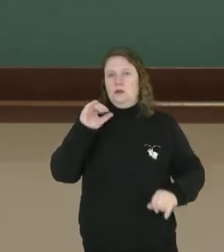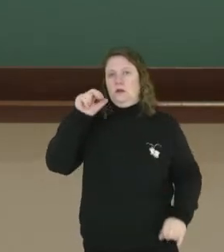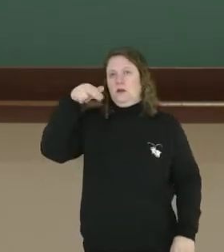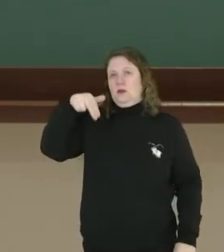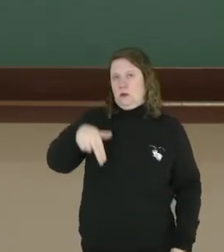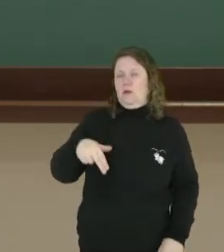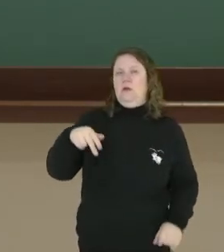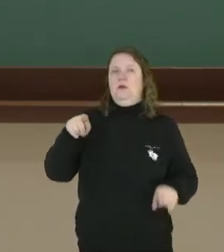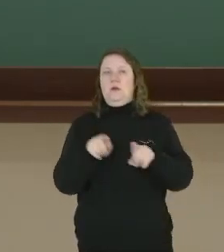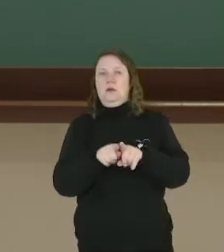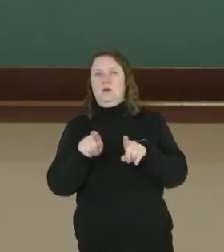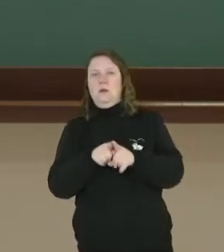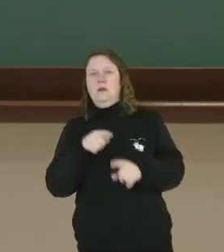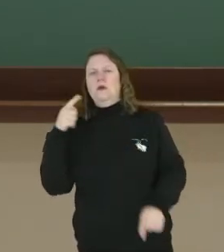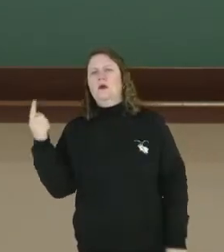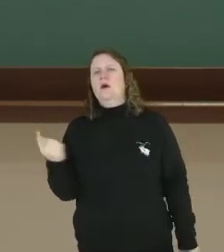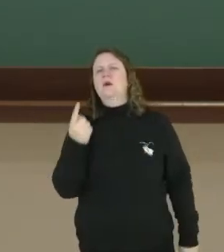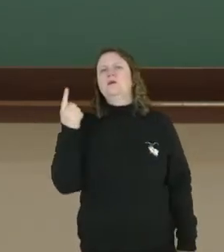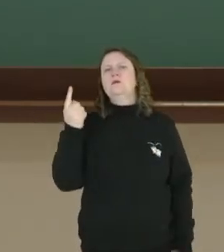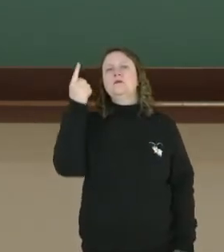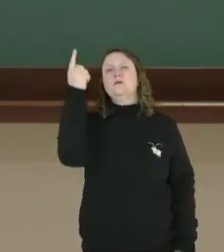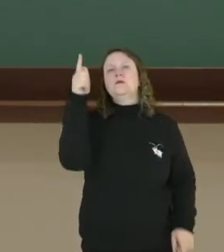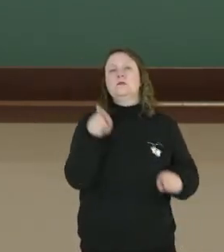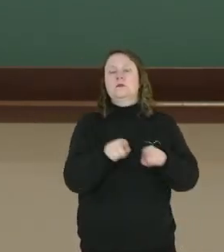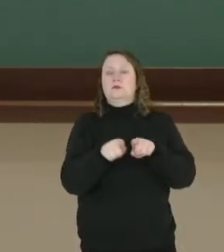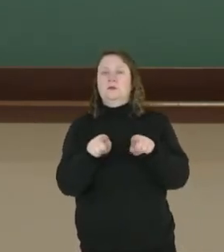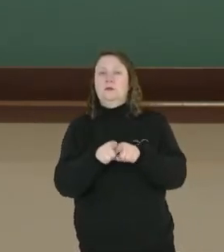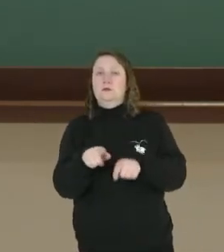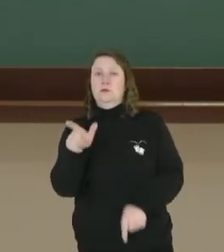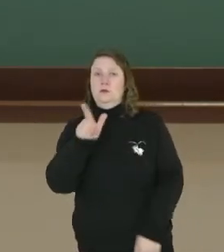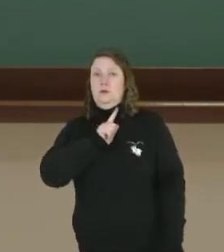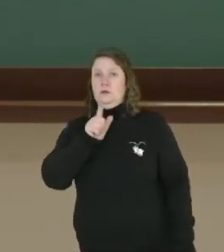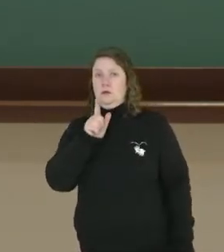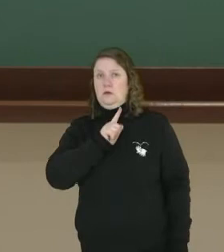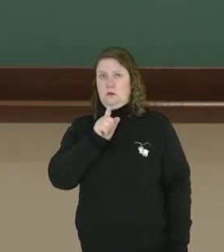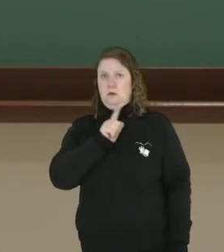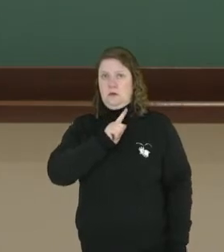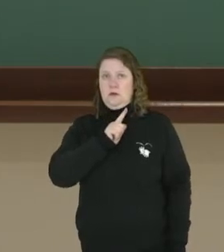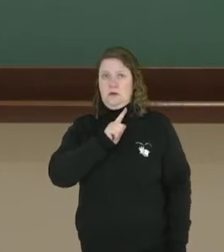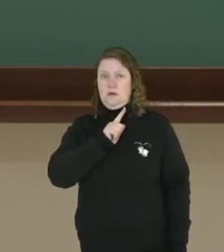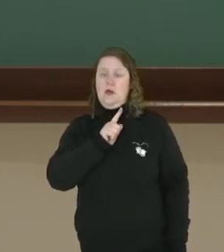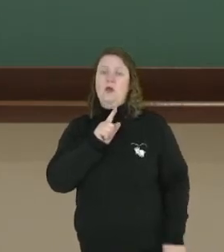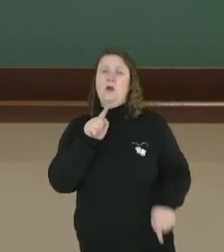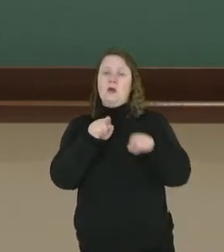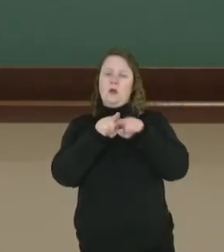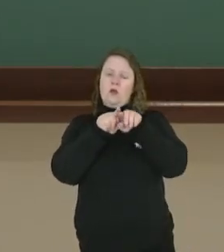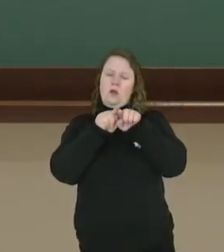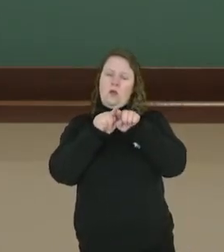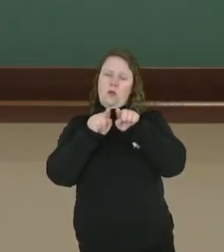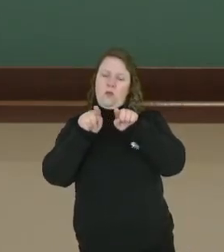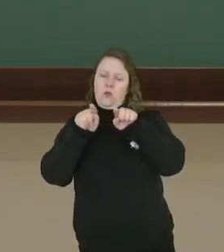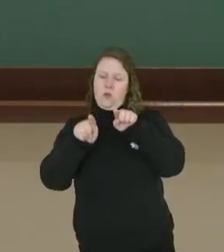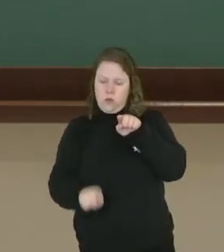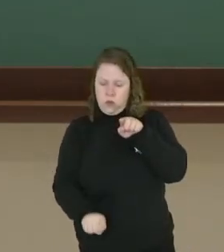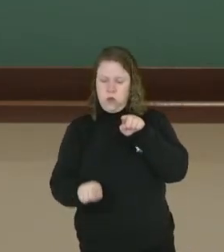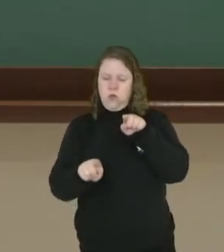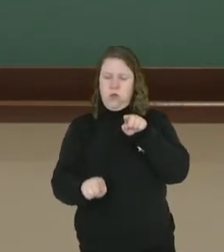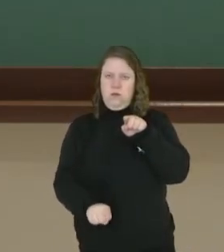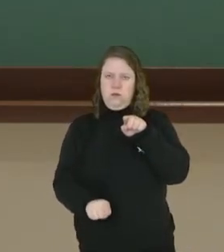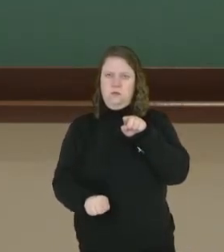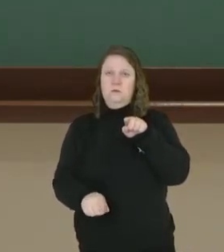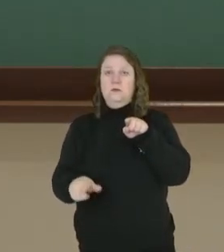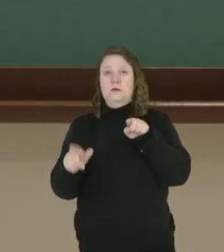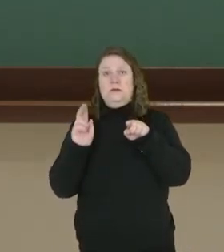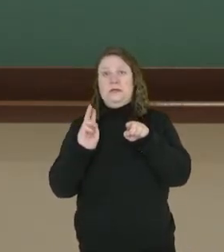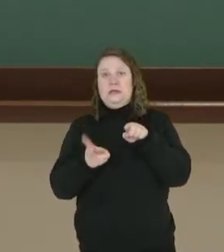tiver altura em relação a algum referencial, eu tenho energia gravitacional do tipo potencial. E toda vez que eu uso